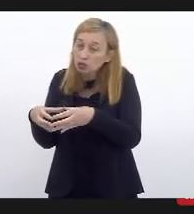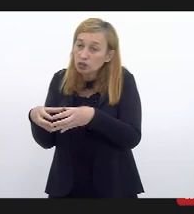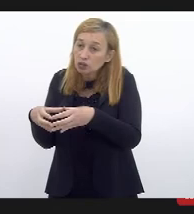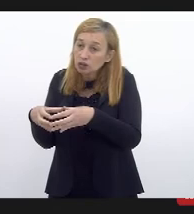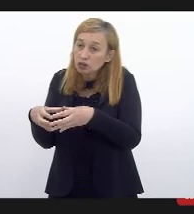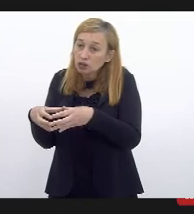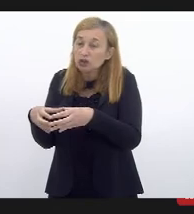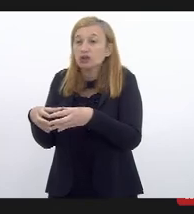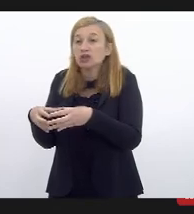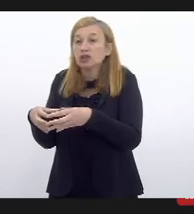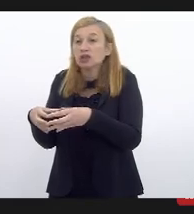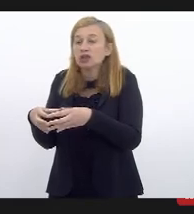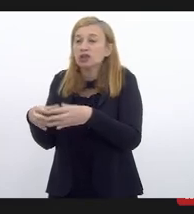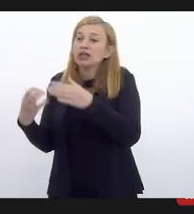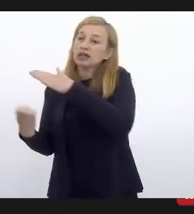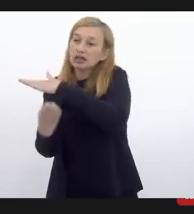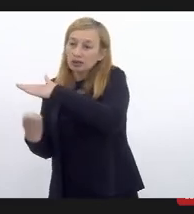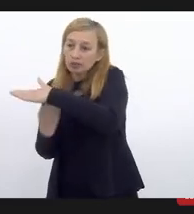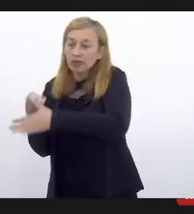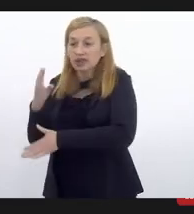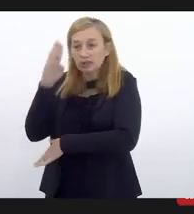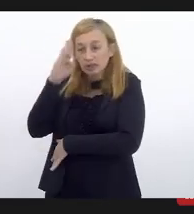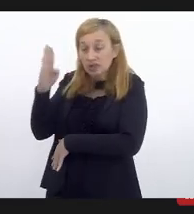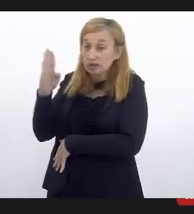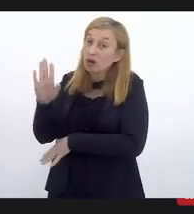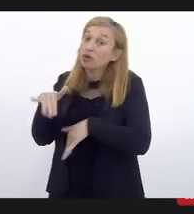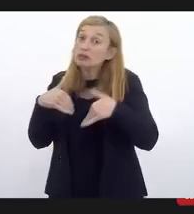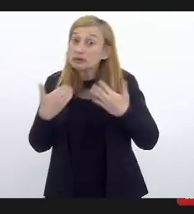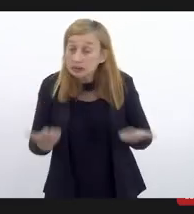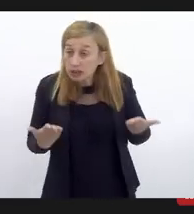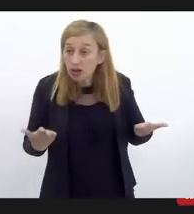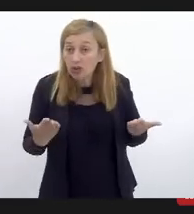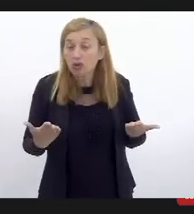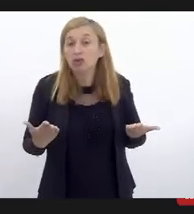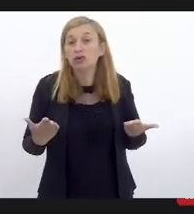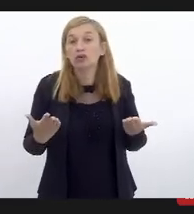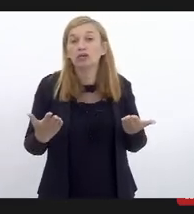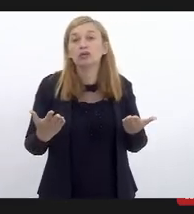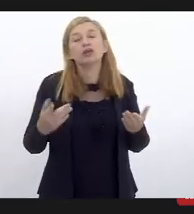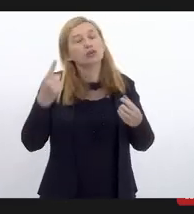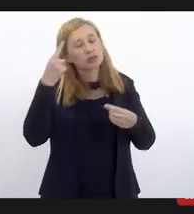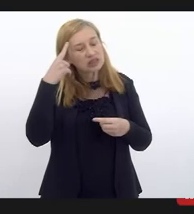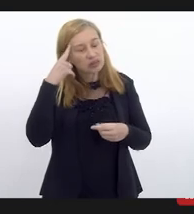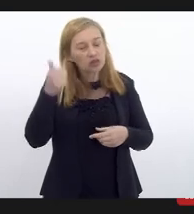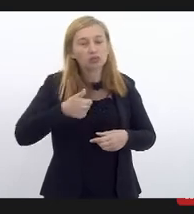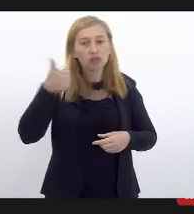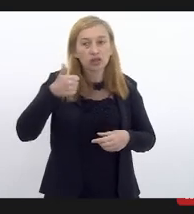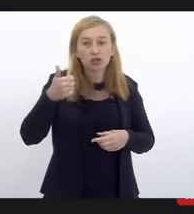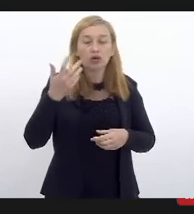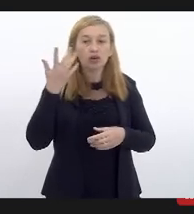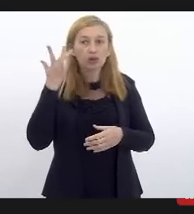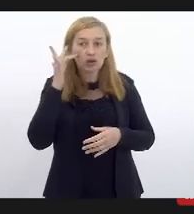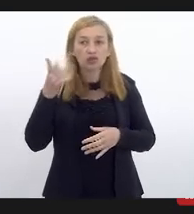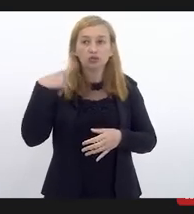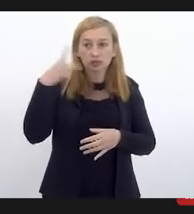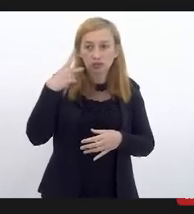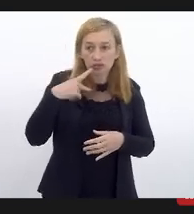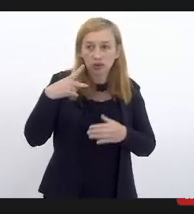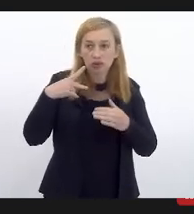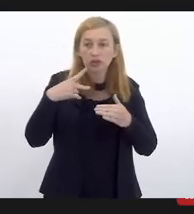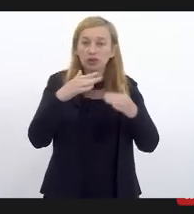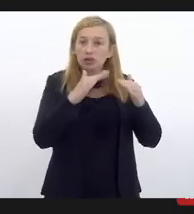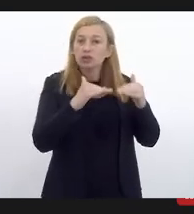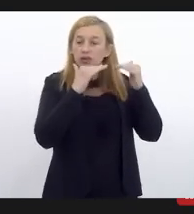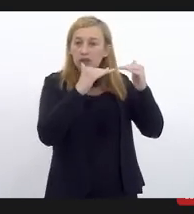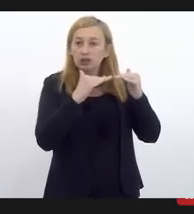multissetorial, enfim, empresas específicas. Então, talvez gerar essa reflexão, né, lógico que o parlamento é soberano nesse